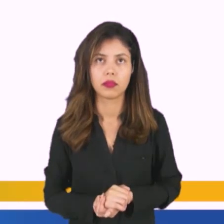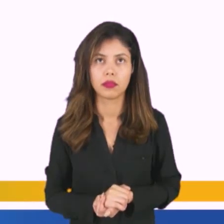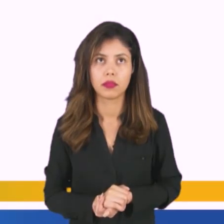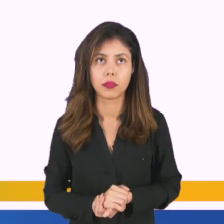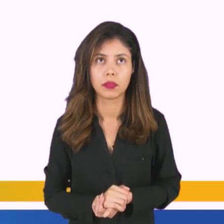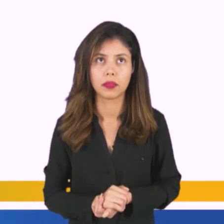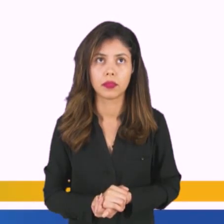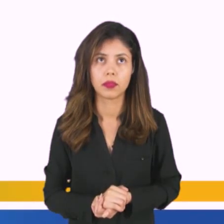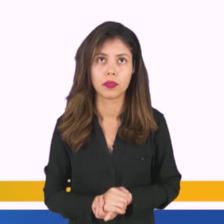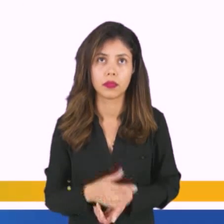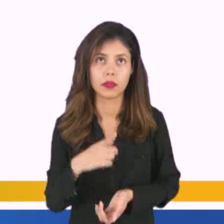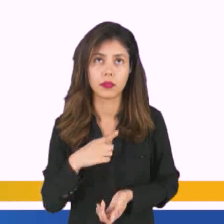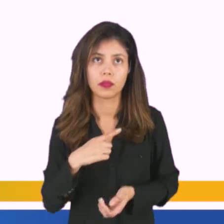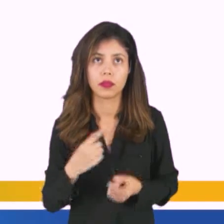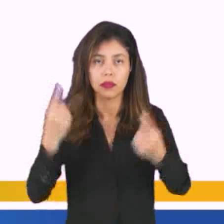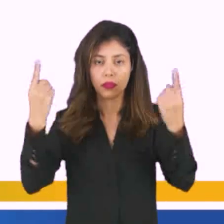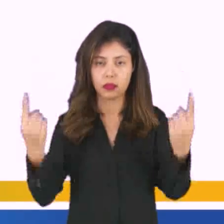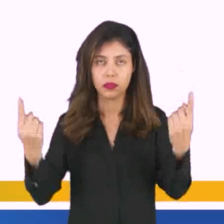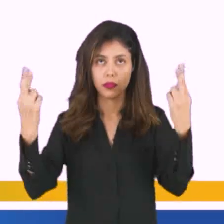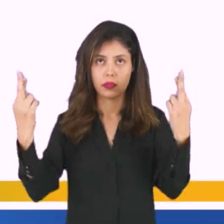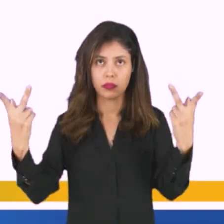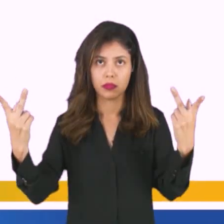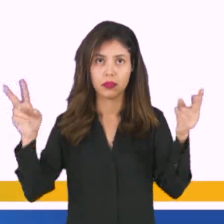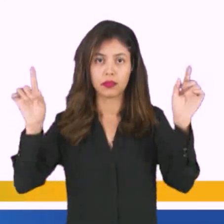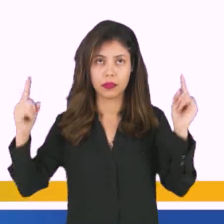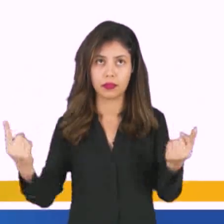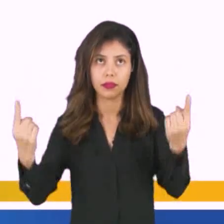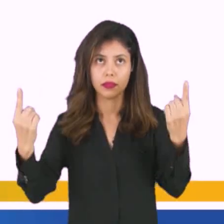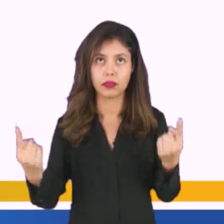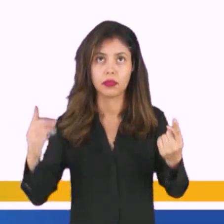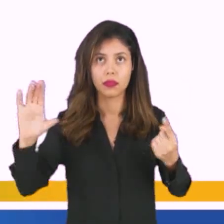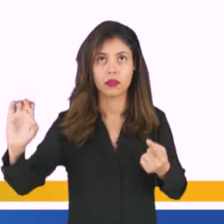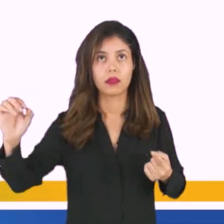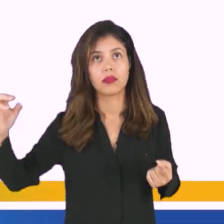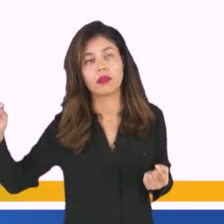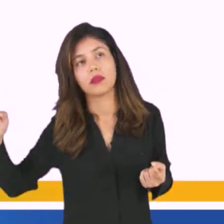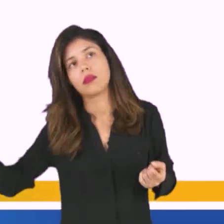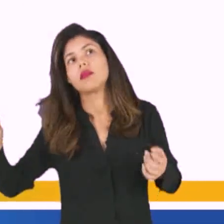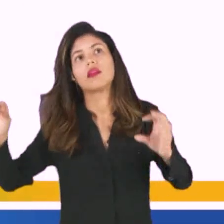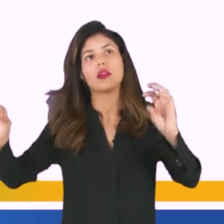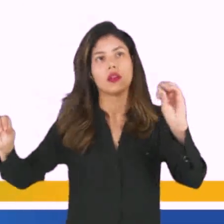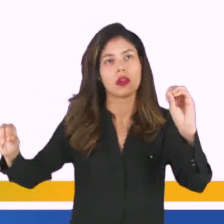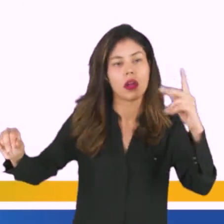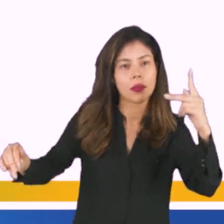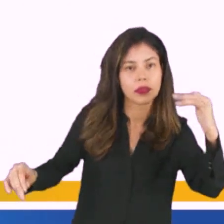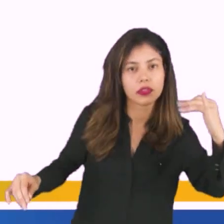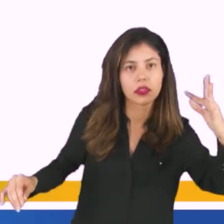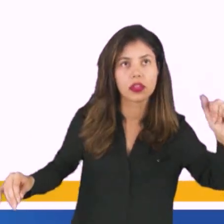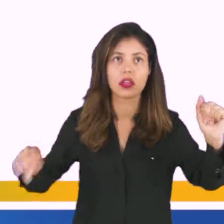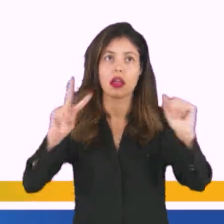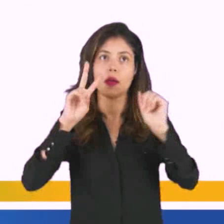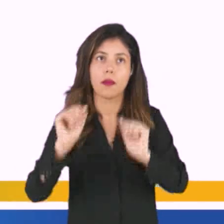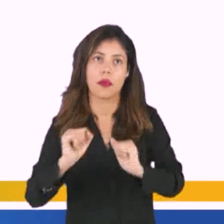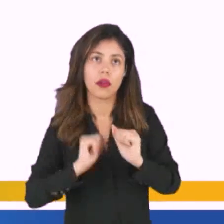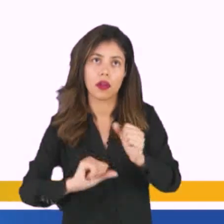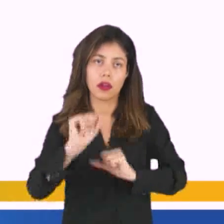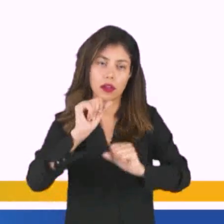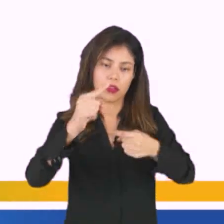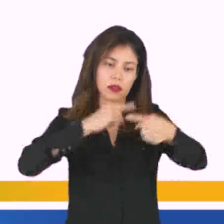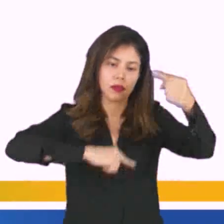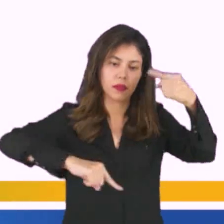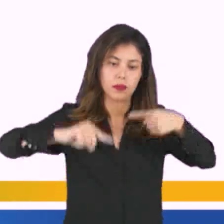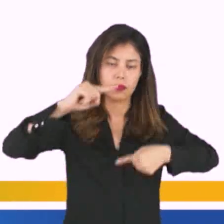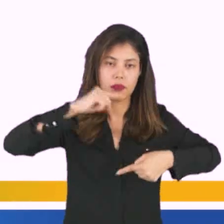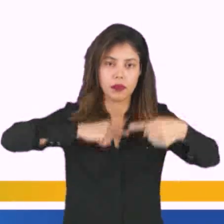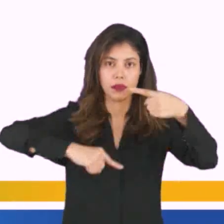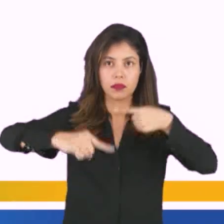a diferença entre isomerias espaciais, né, e a óptica. A óptica ela vai poder fazer o giro, né, porque ele só tem uma